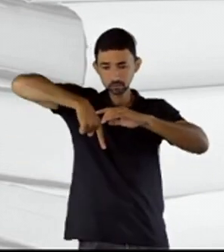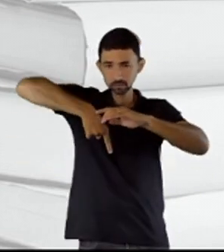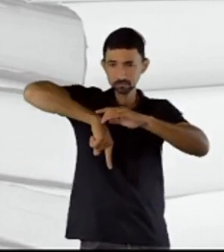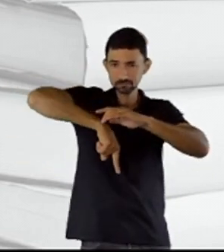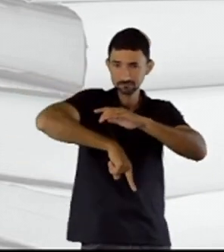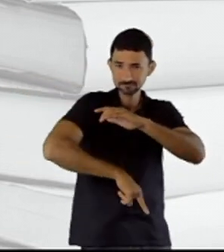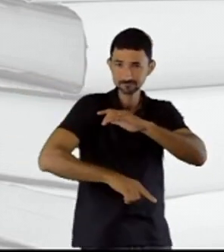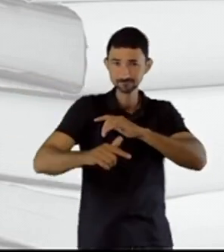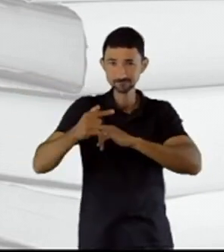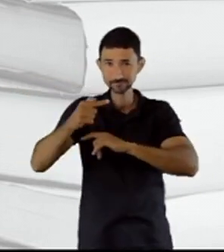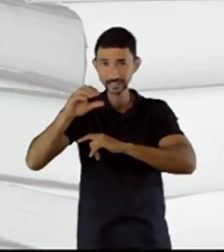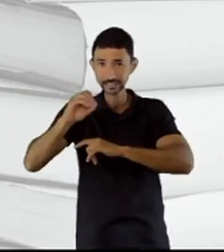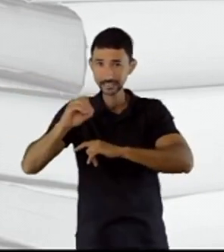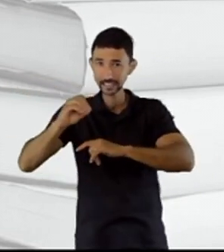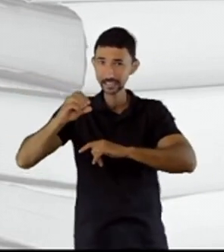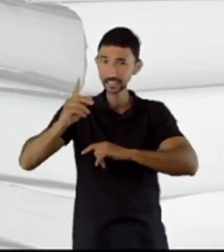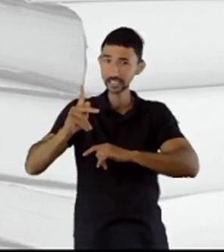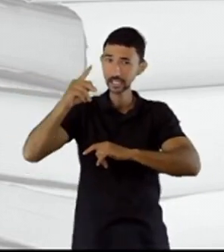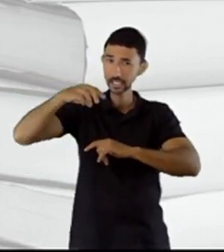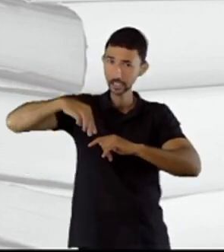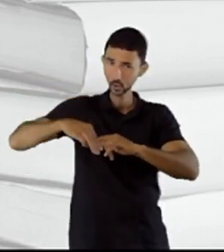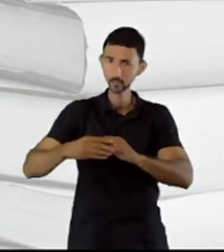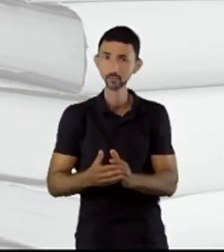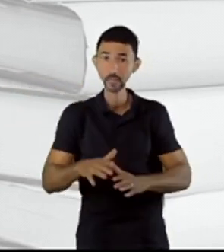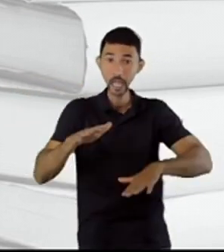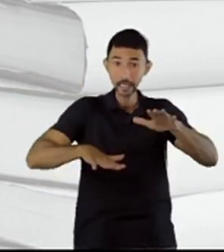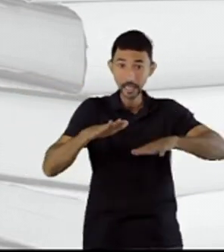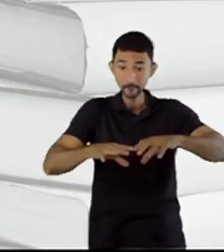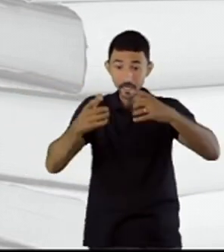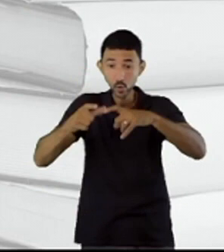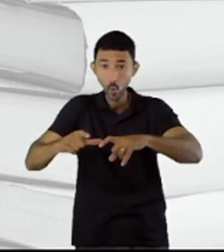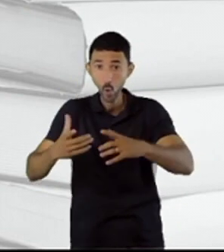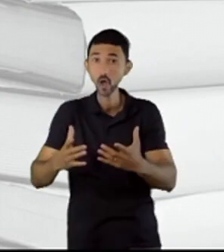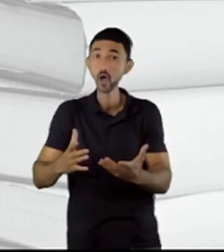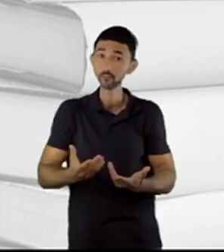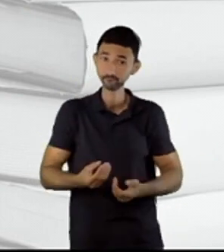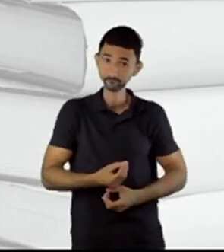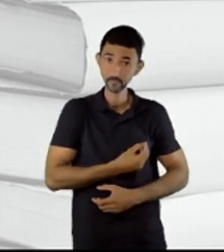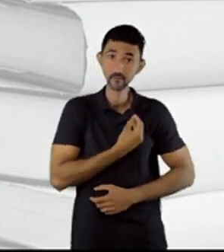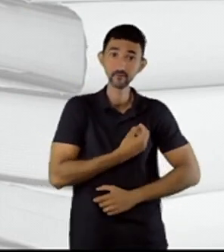isso vai depender do local onde você esteja da Terra, né?